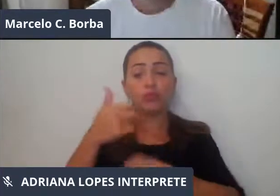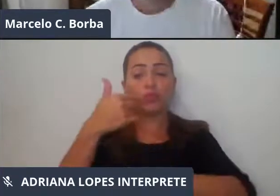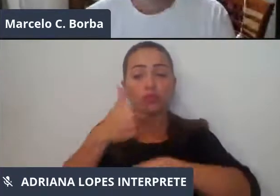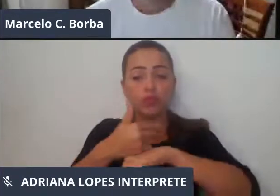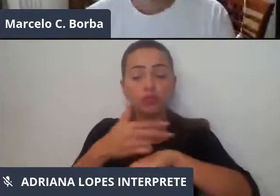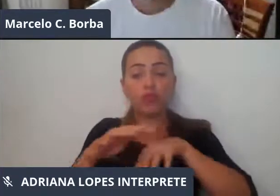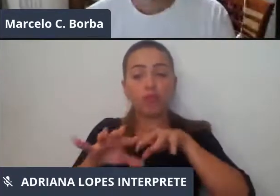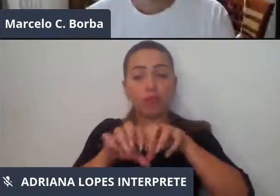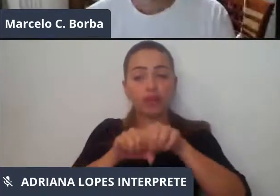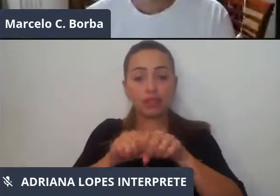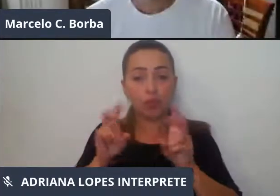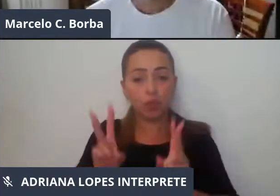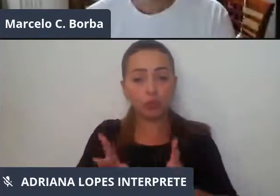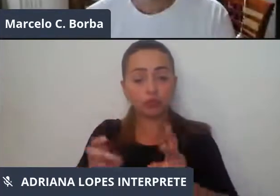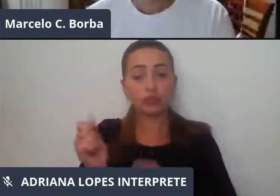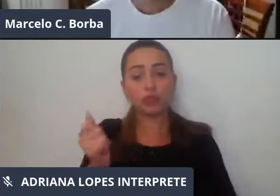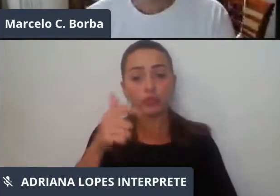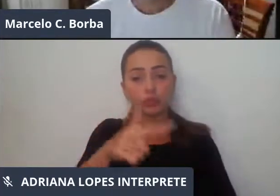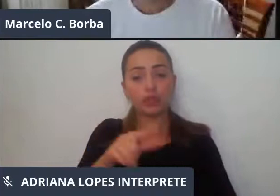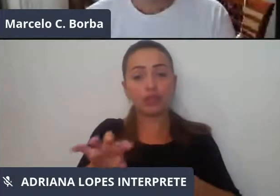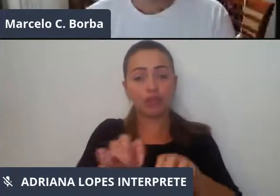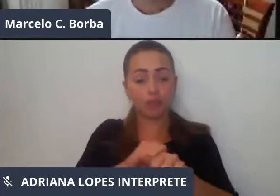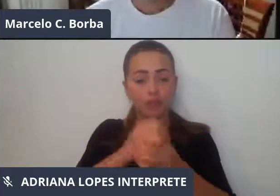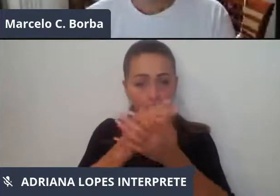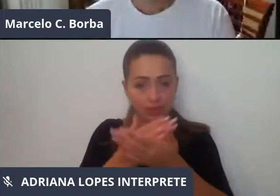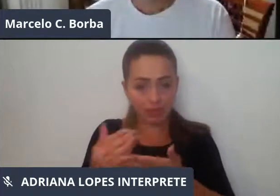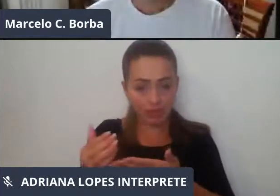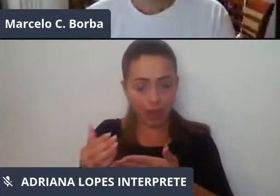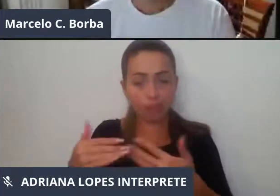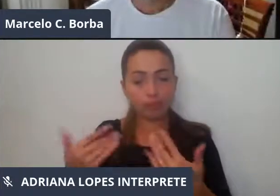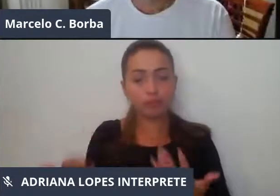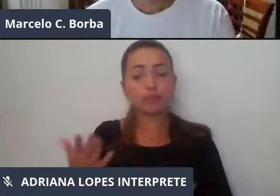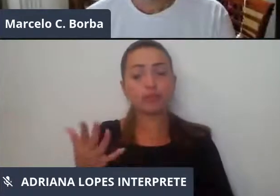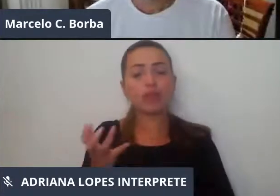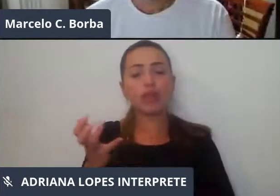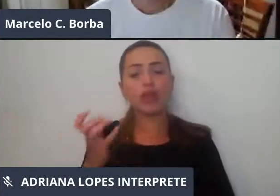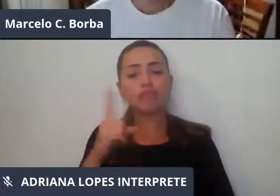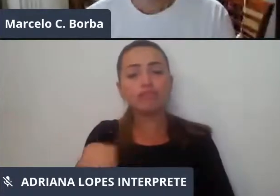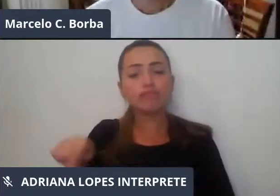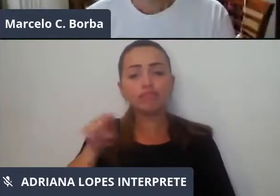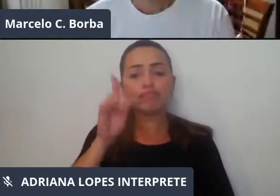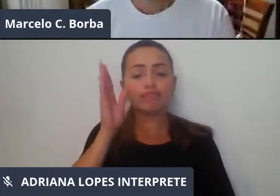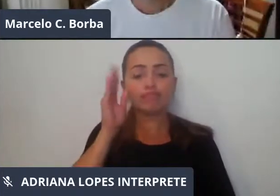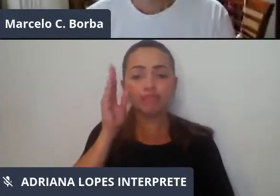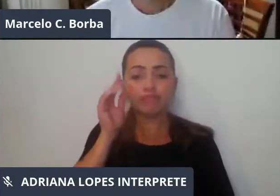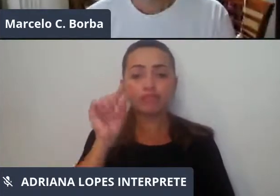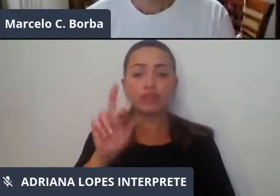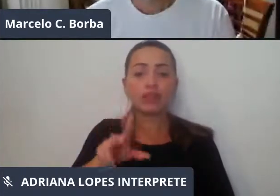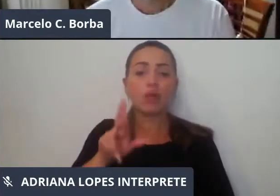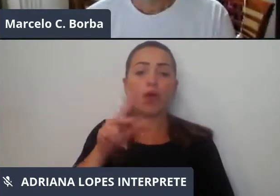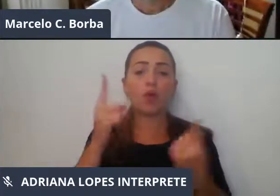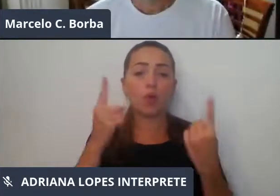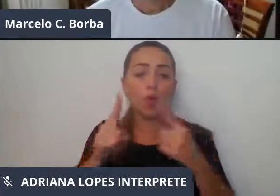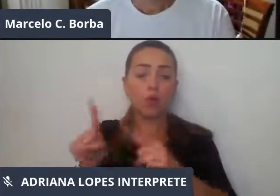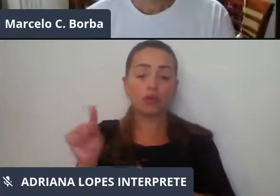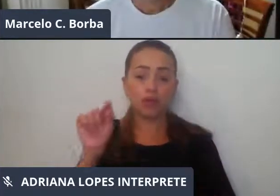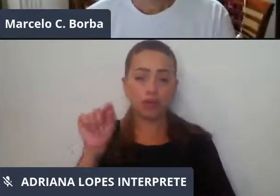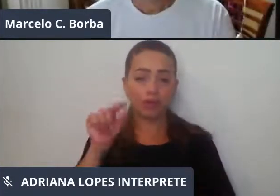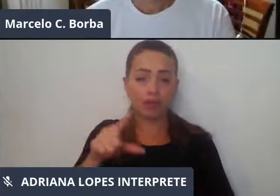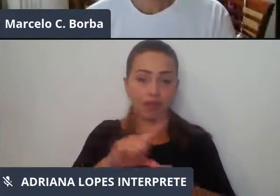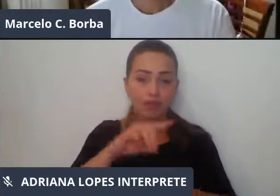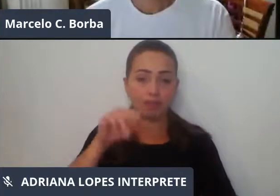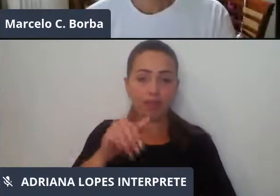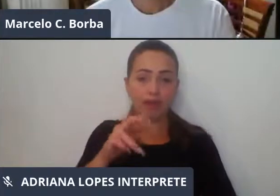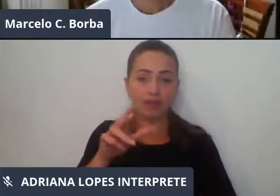continuada do que na formação inicial. E eu quero só chamar a atenção, e não contrapondo o que o Marcelo falou, mas